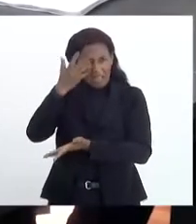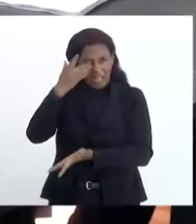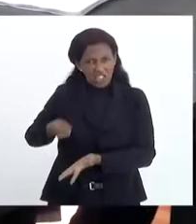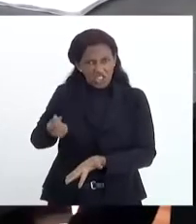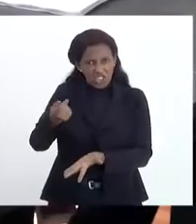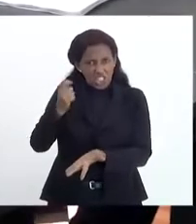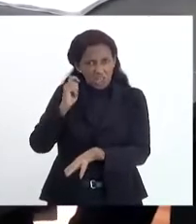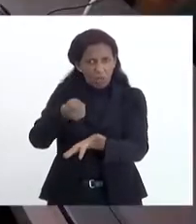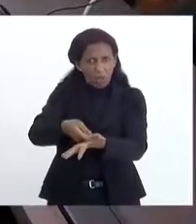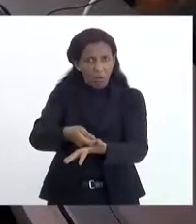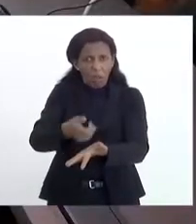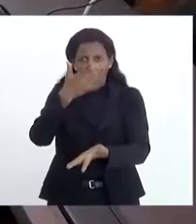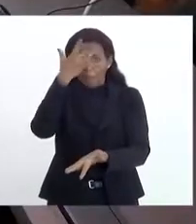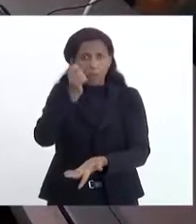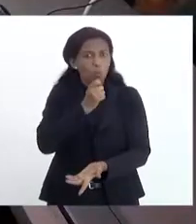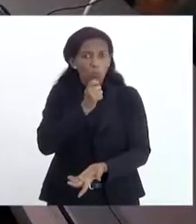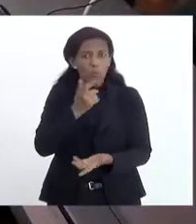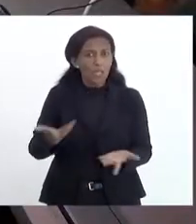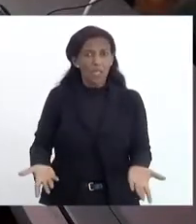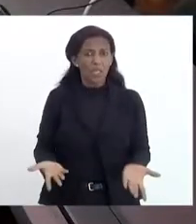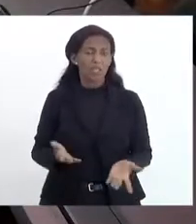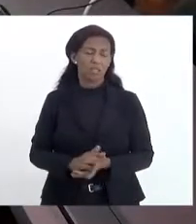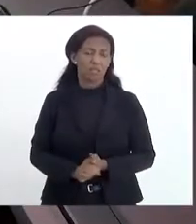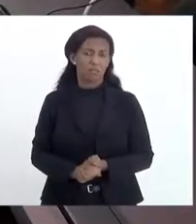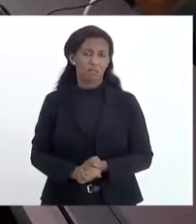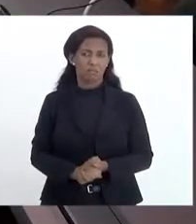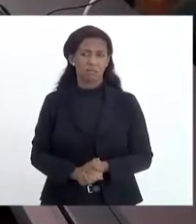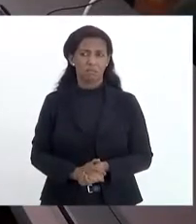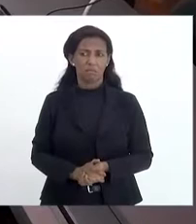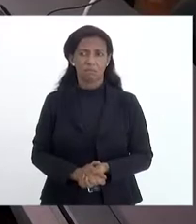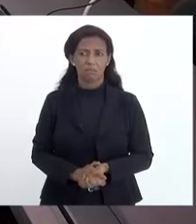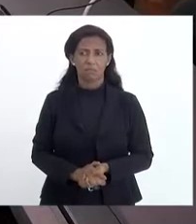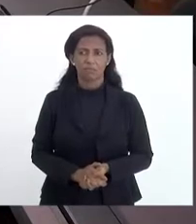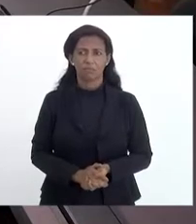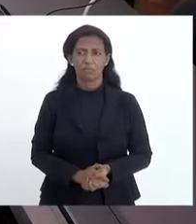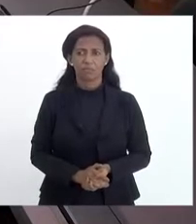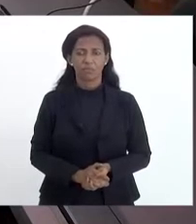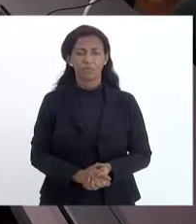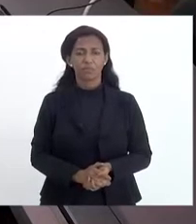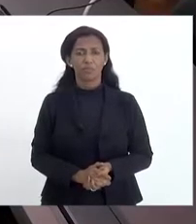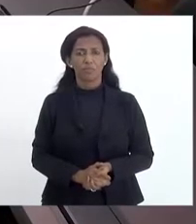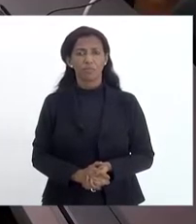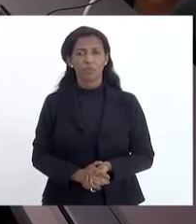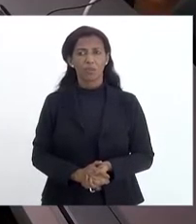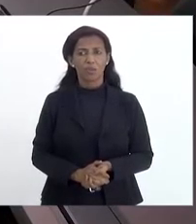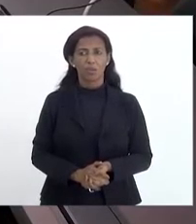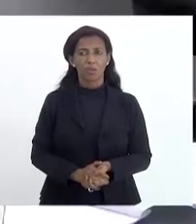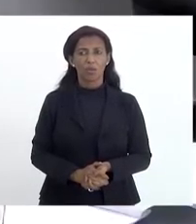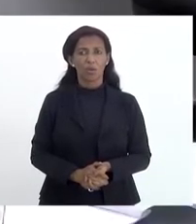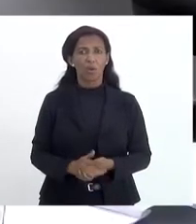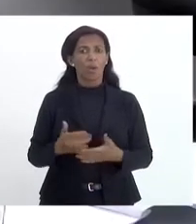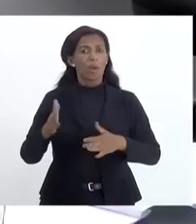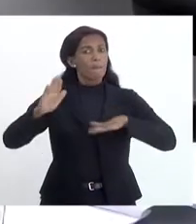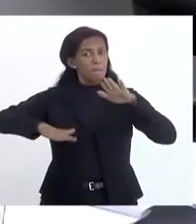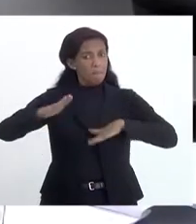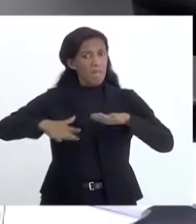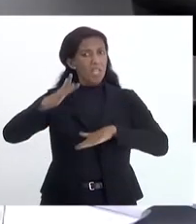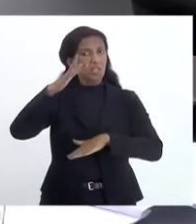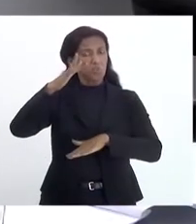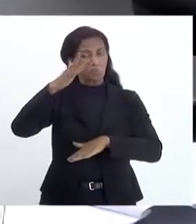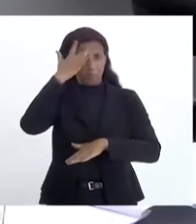Muitas das vezes não tem. Não tem. Né? Muita gente hoje, inclusive, não anda, mesmo tendo, não anda com dinheiro no bolso. Qual valor,